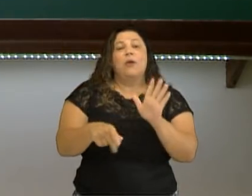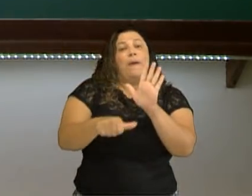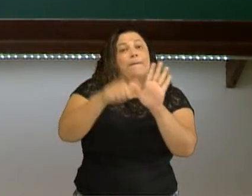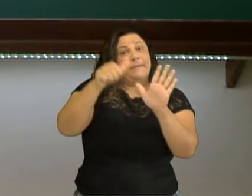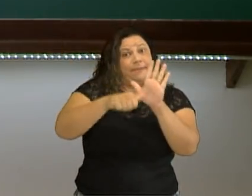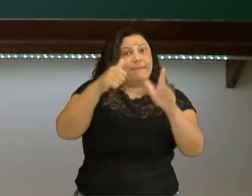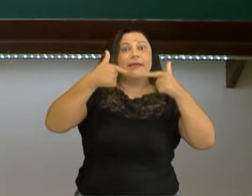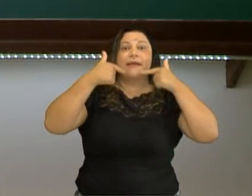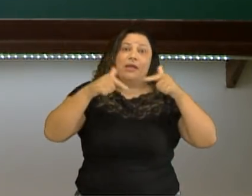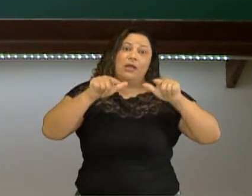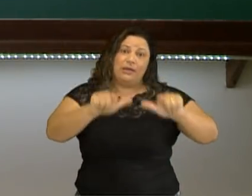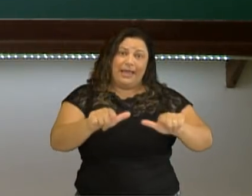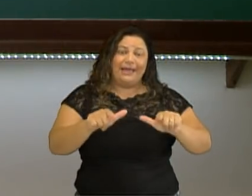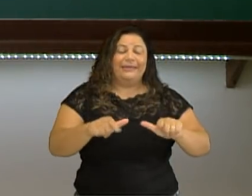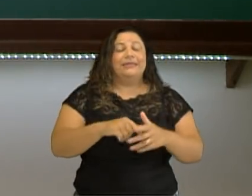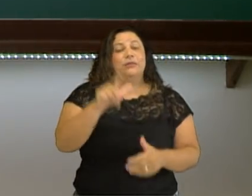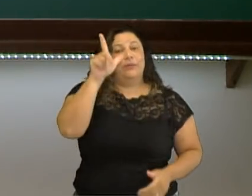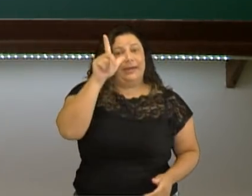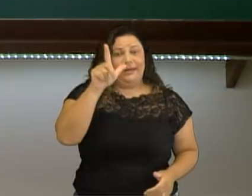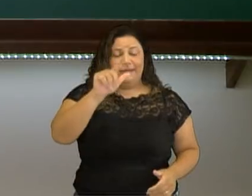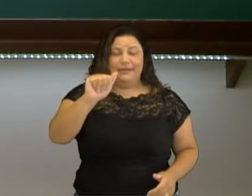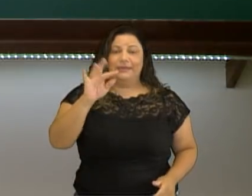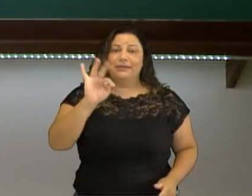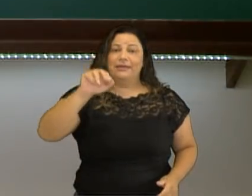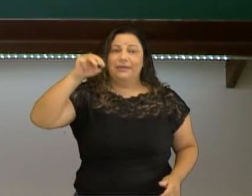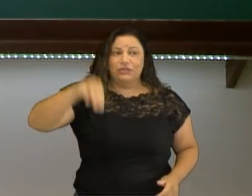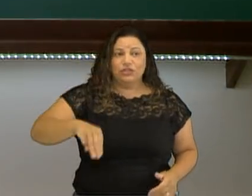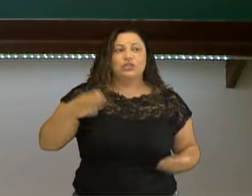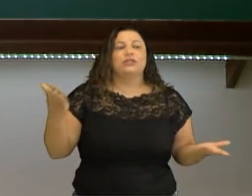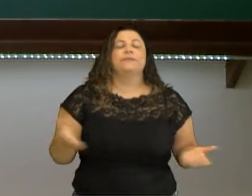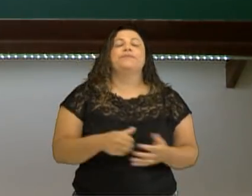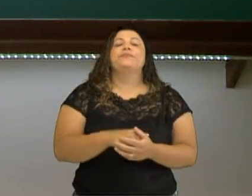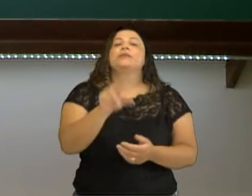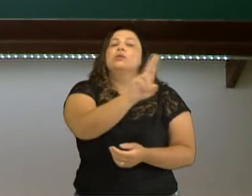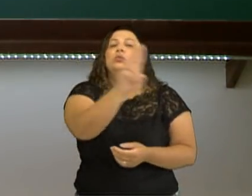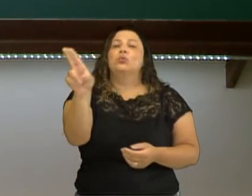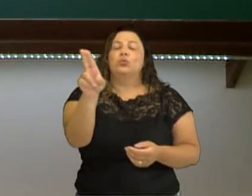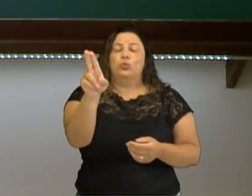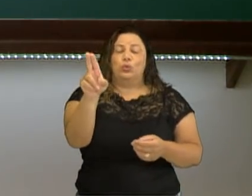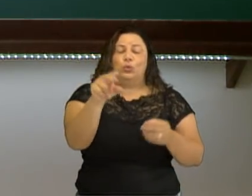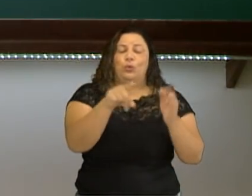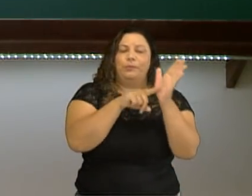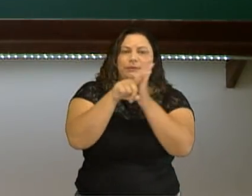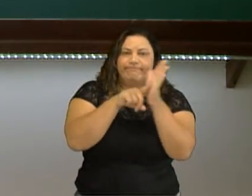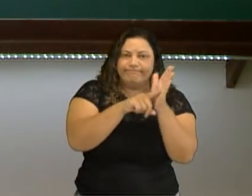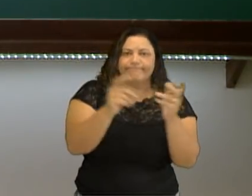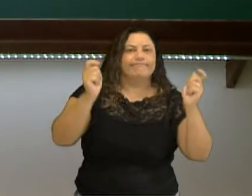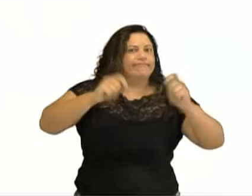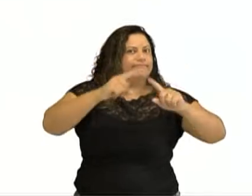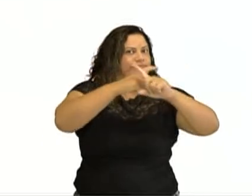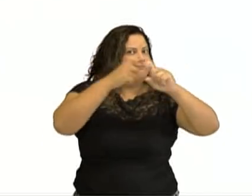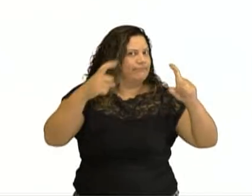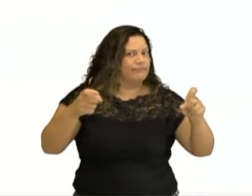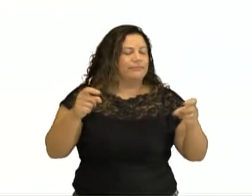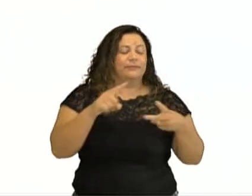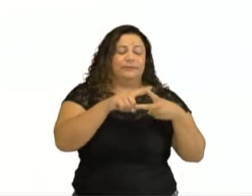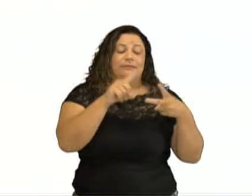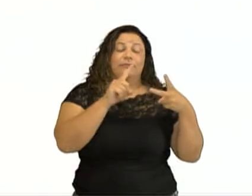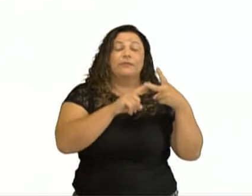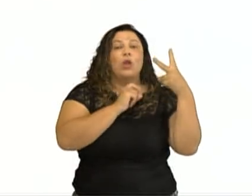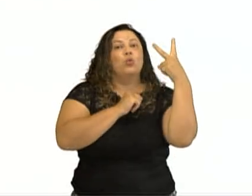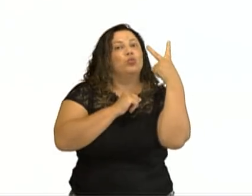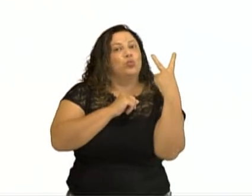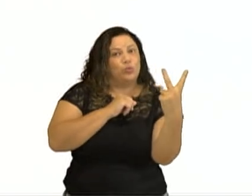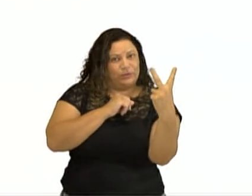aí que é importante. Outra coisa importante, o nome científico ele tem que ser escrito com dois